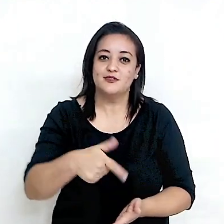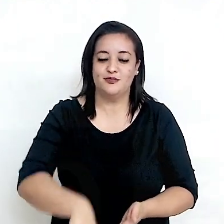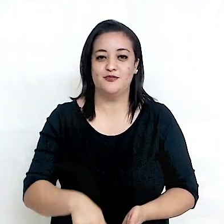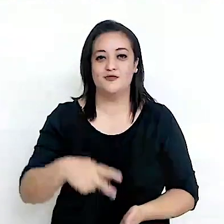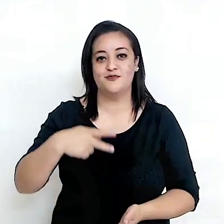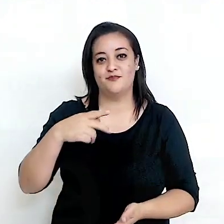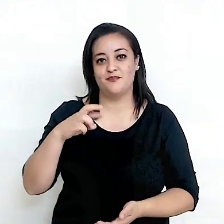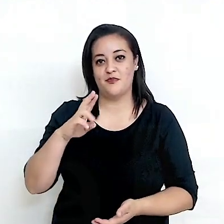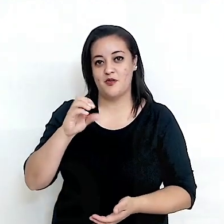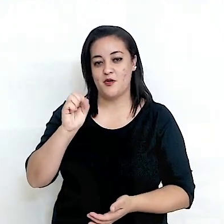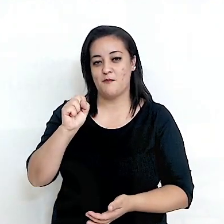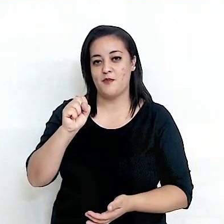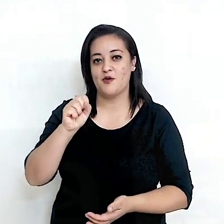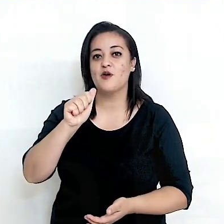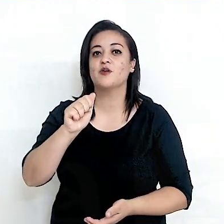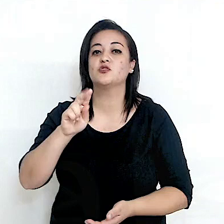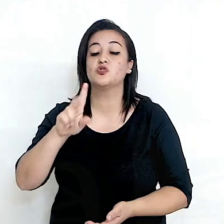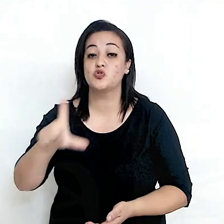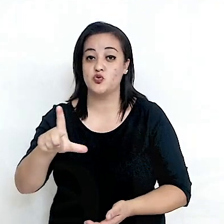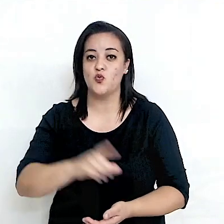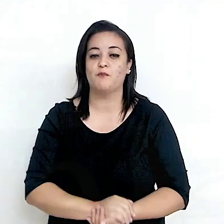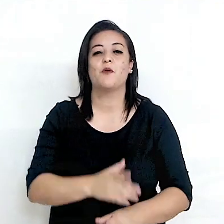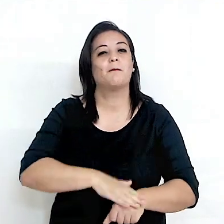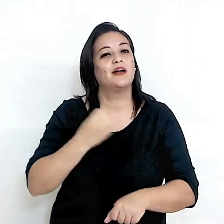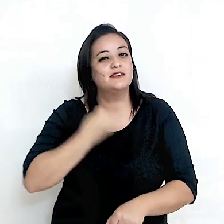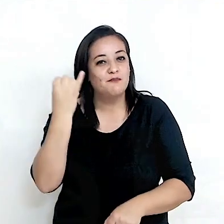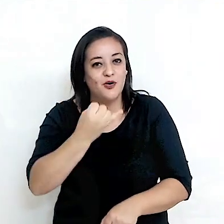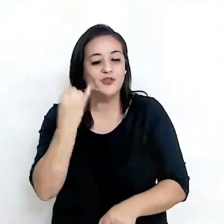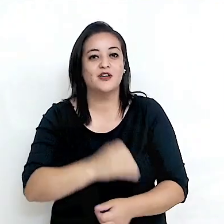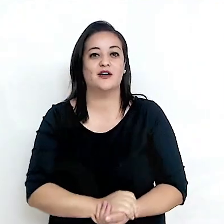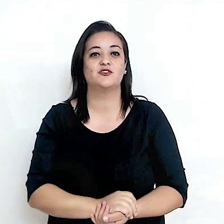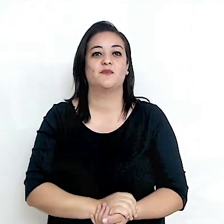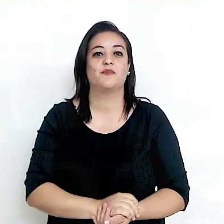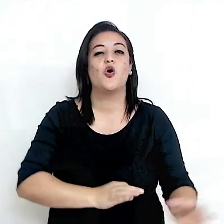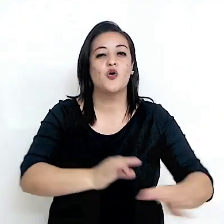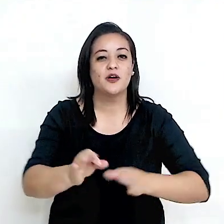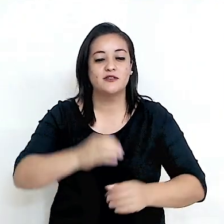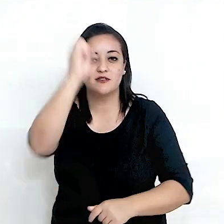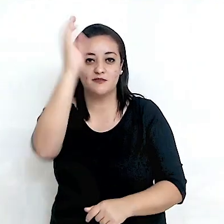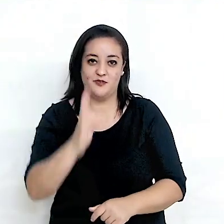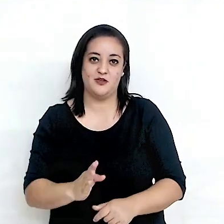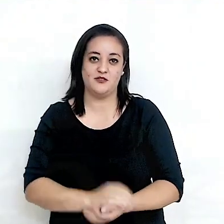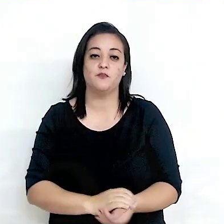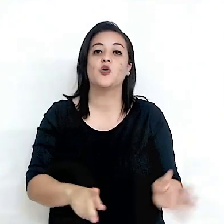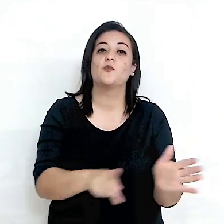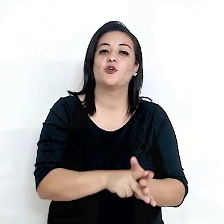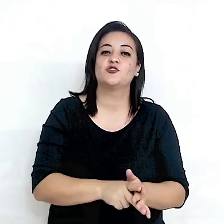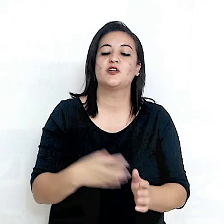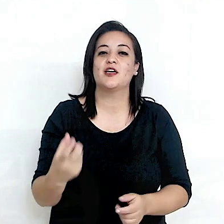mais complexo projeto de cooperação Internacional na área de defesa envolvido pelo pelo pelo do Brasil o projeto